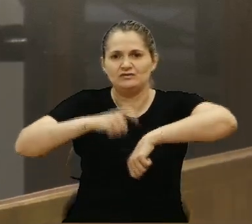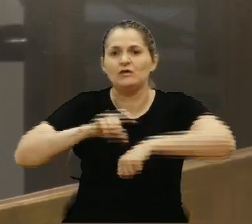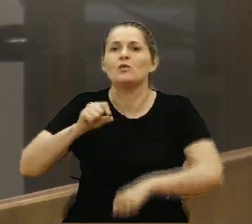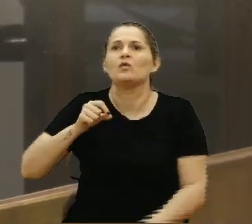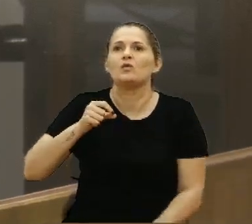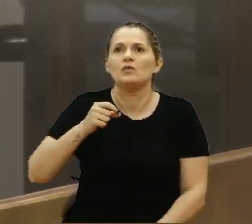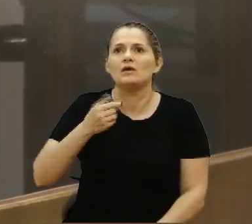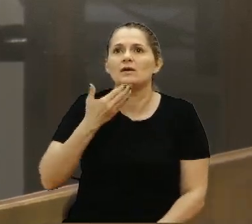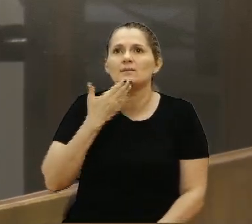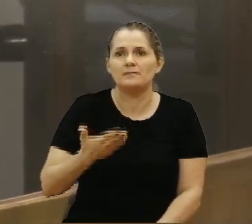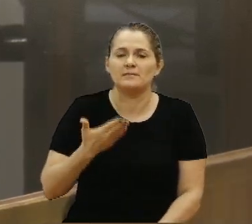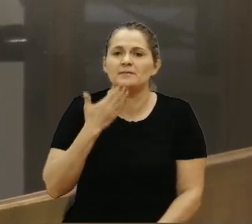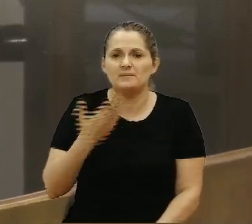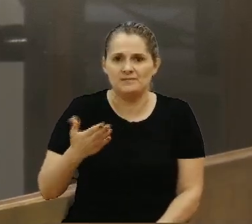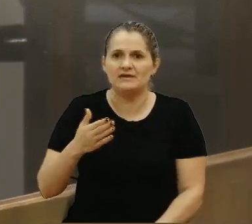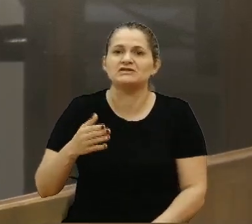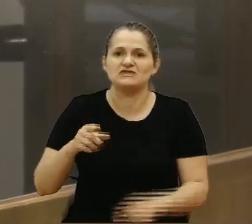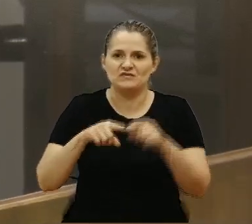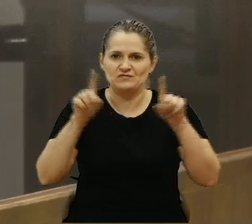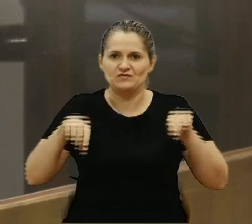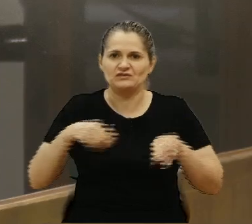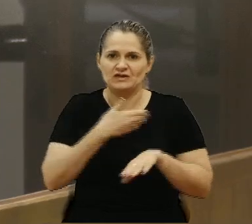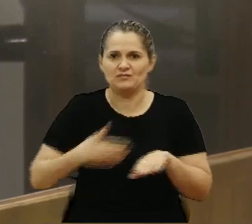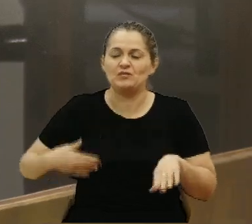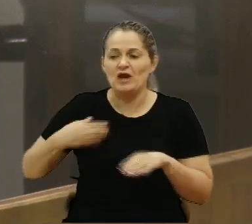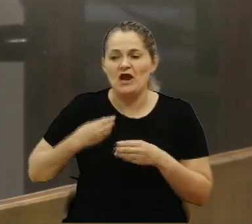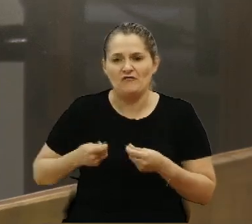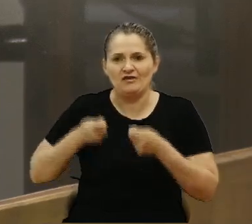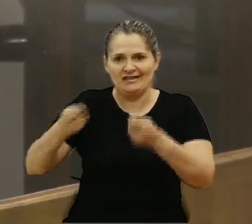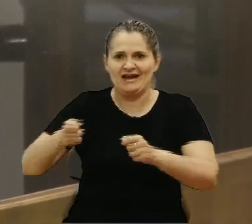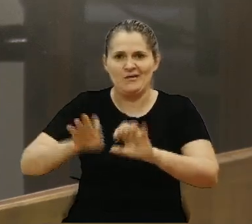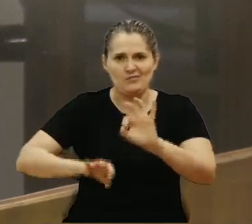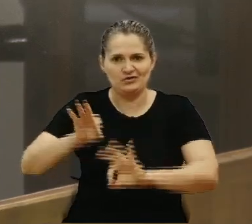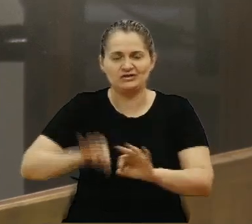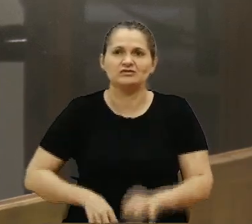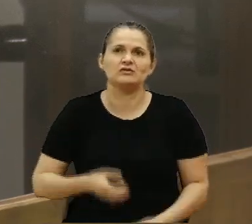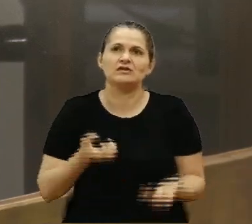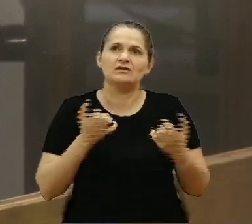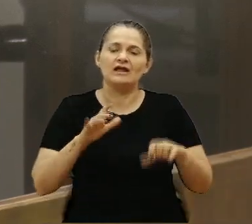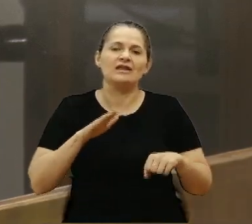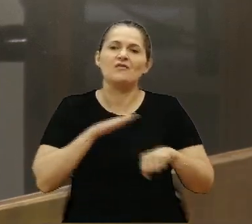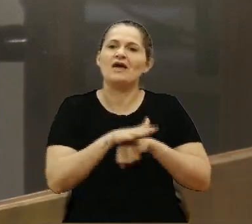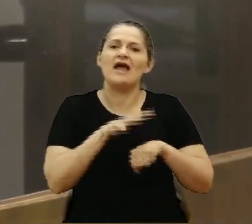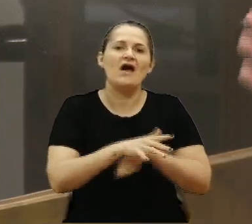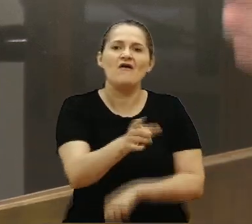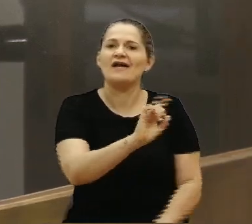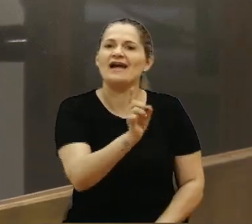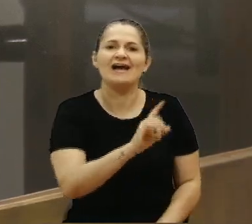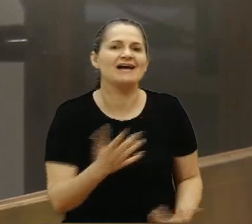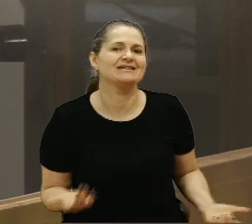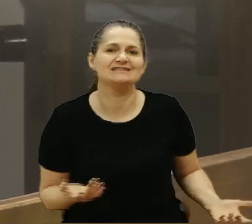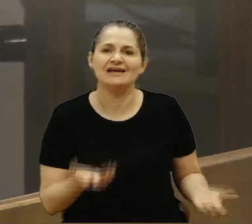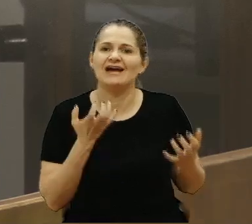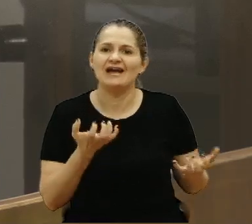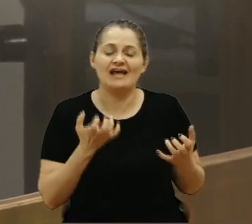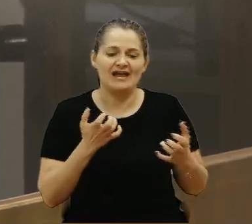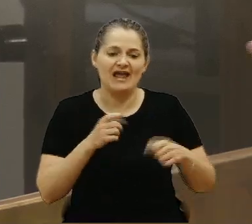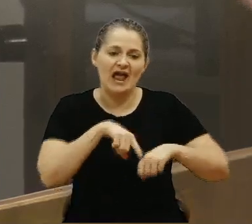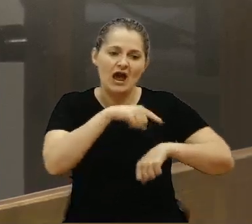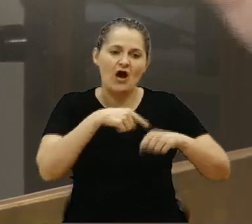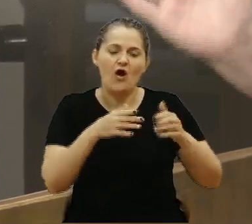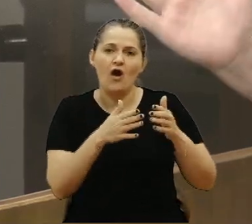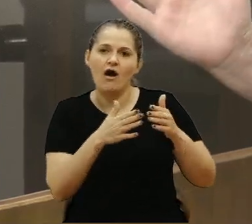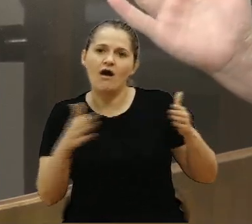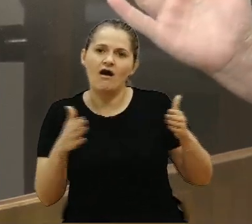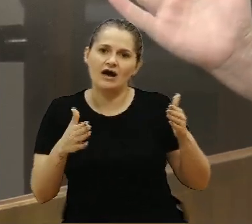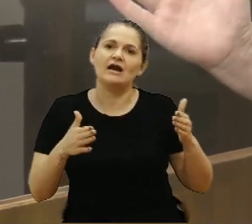pediram? Pasmem, vocês vão receber aqui o projeto. Nós não queremos ganhar hora extra, nós queremos que a gente amplie, então, a nossa carga horária de